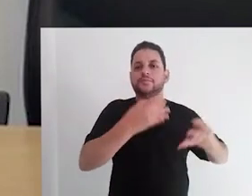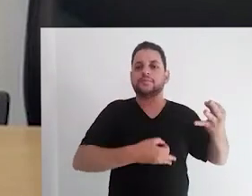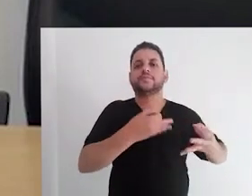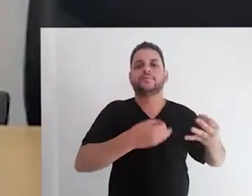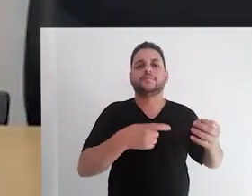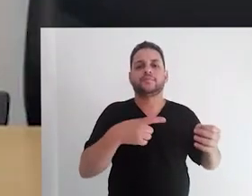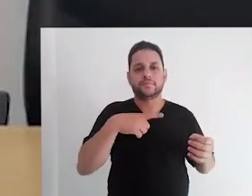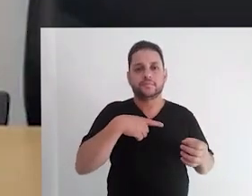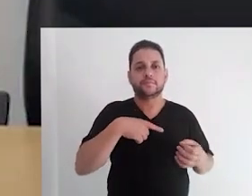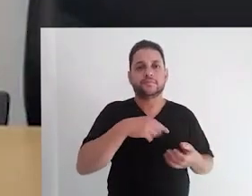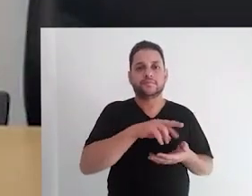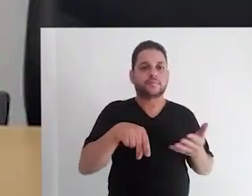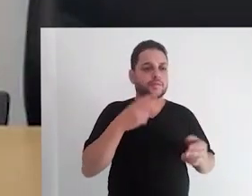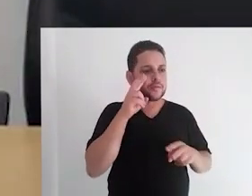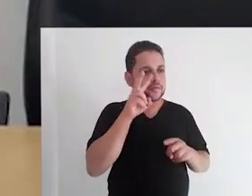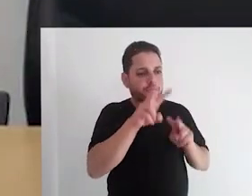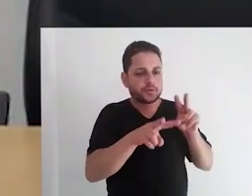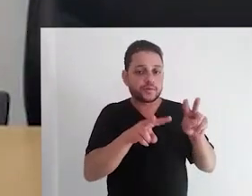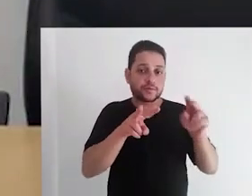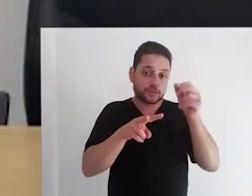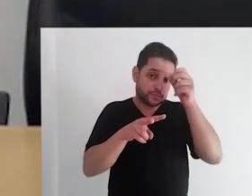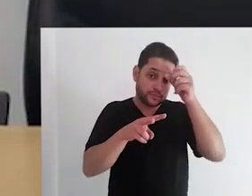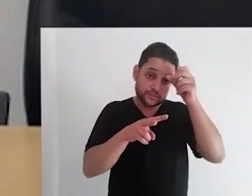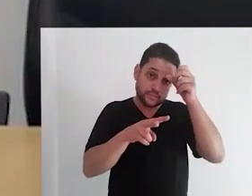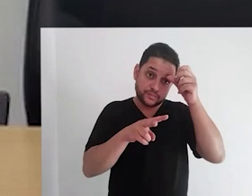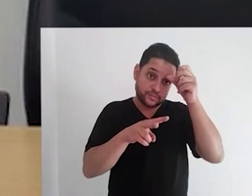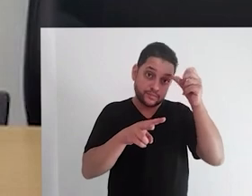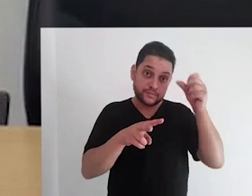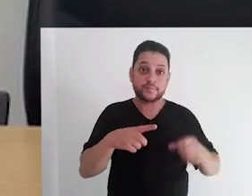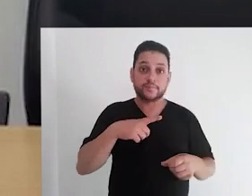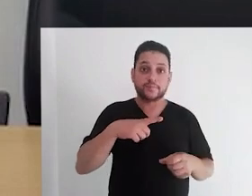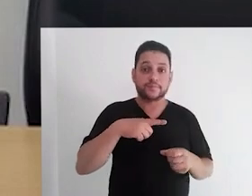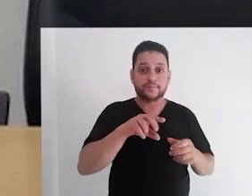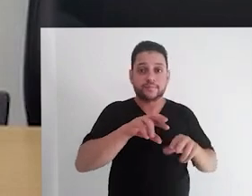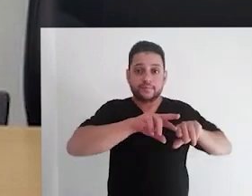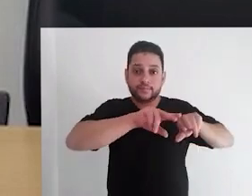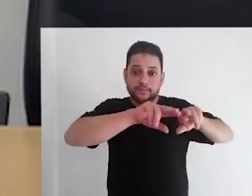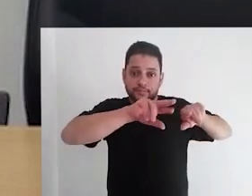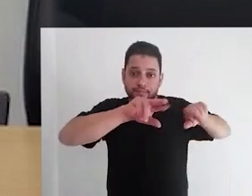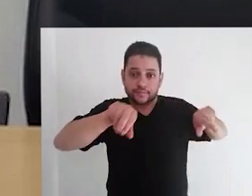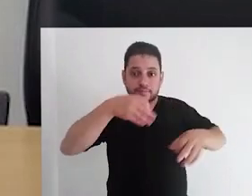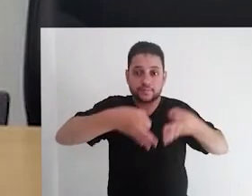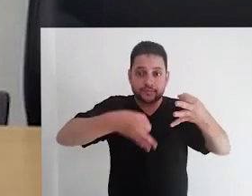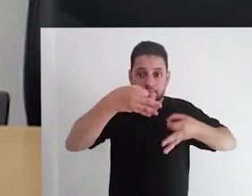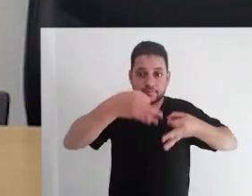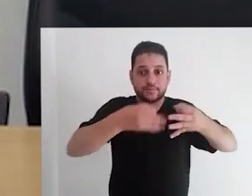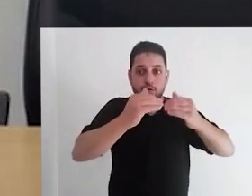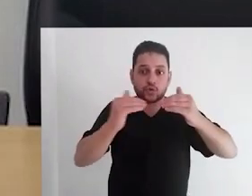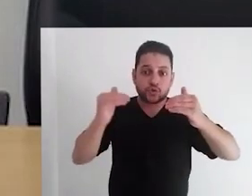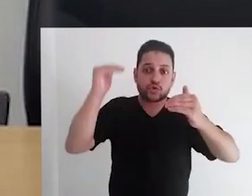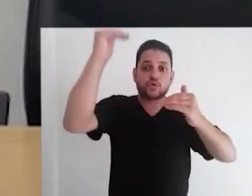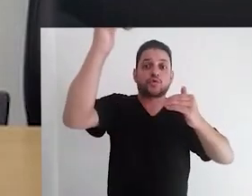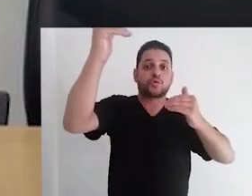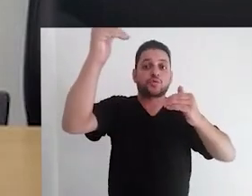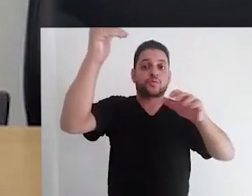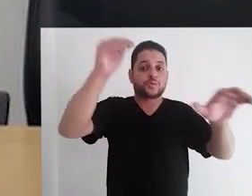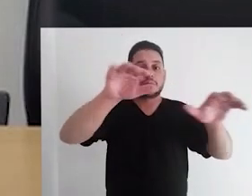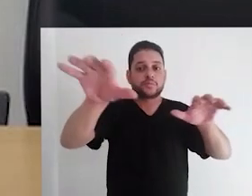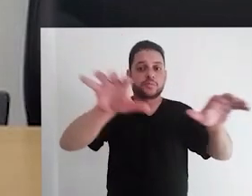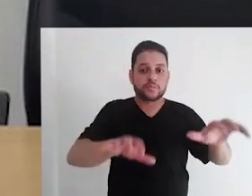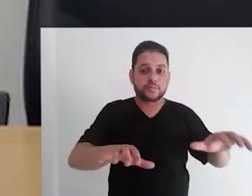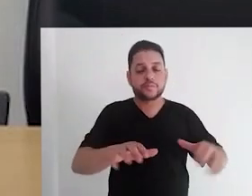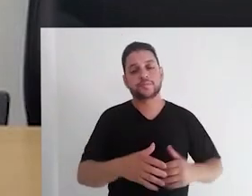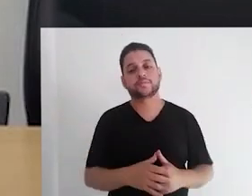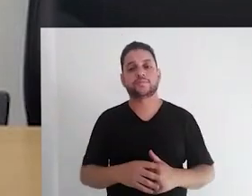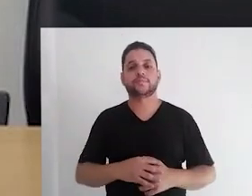porque observa as teses fixadas de forma vinculante pelos tribunais superiores e pelos tribunais regionais nos IRDR,